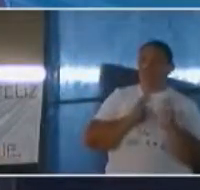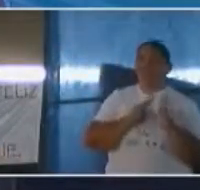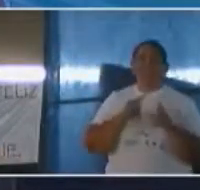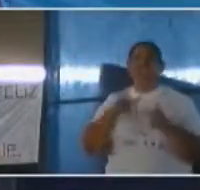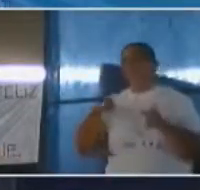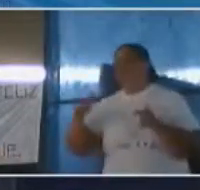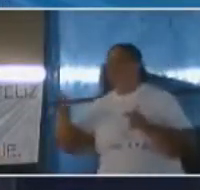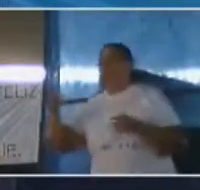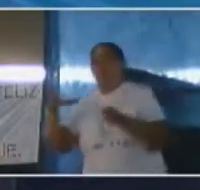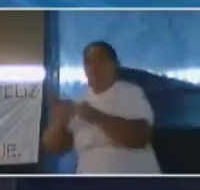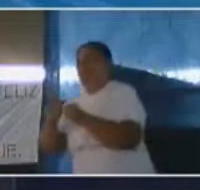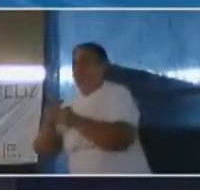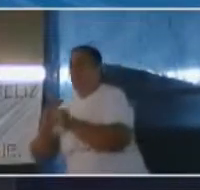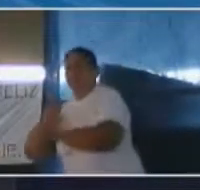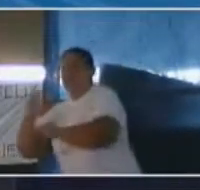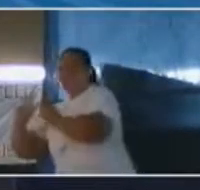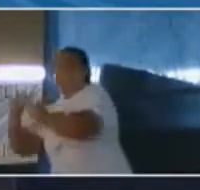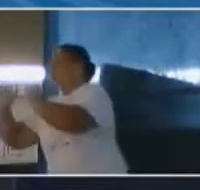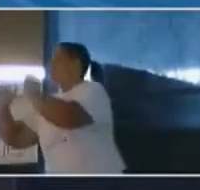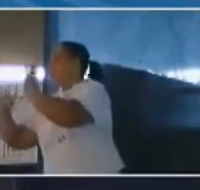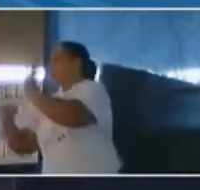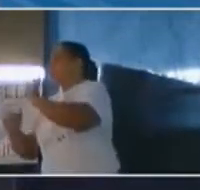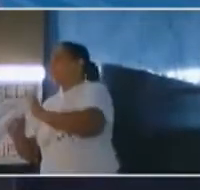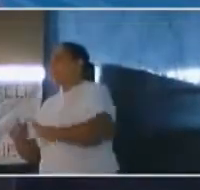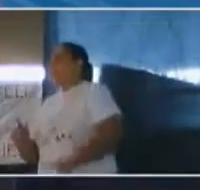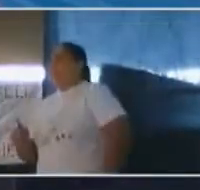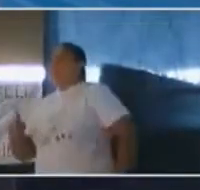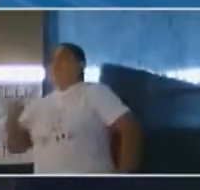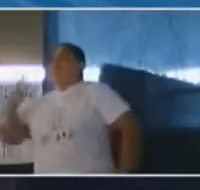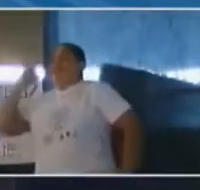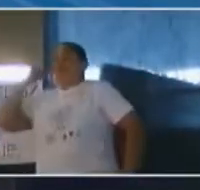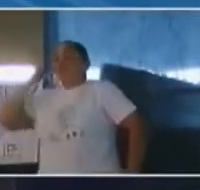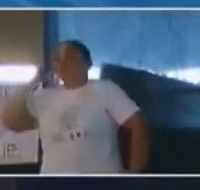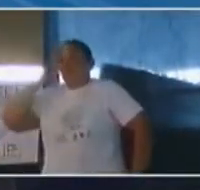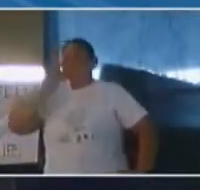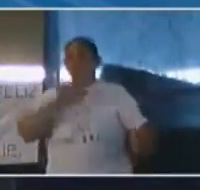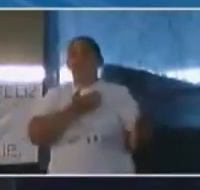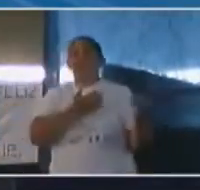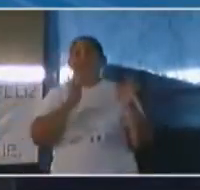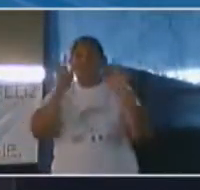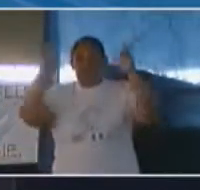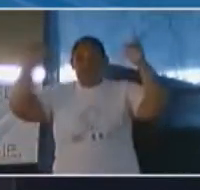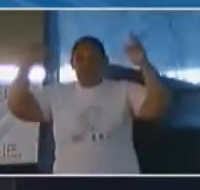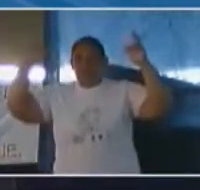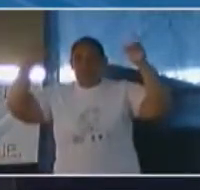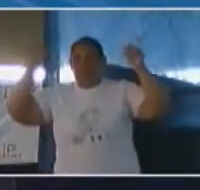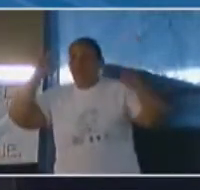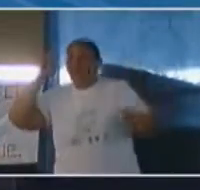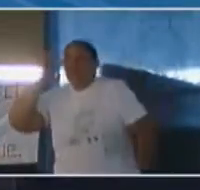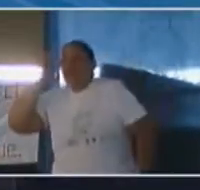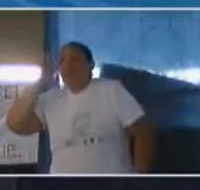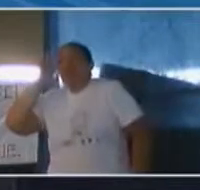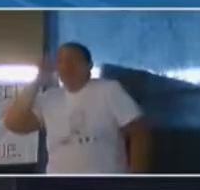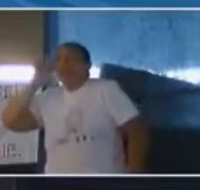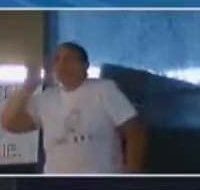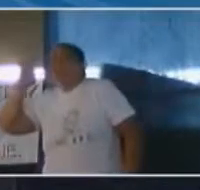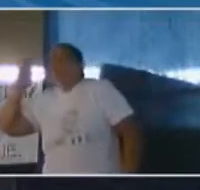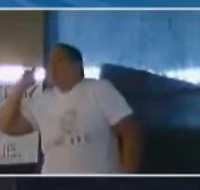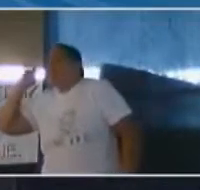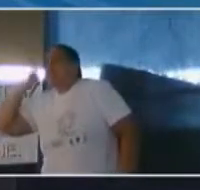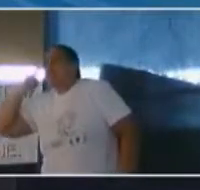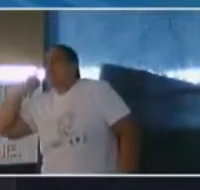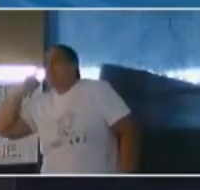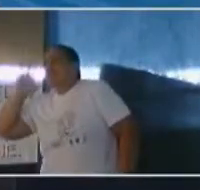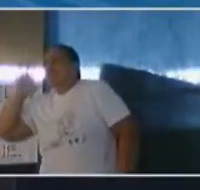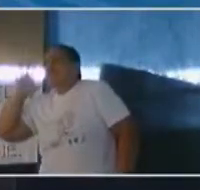tema, é justamente a reflexão sobre a ação da JE. Ou, quando